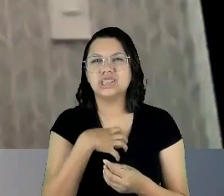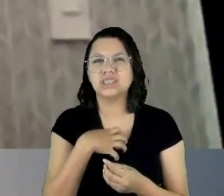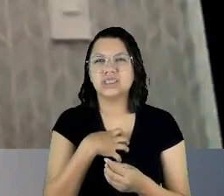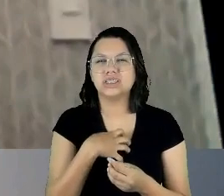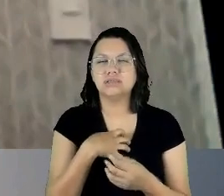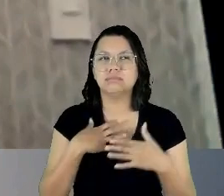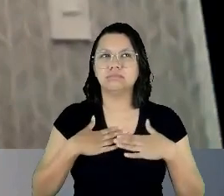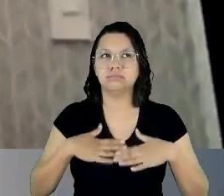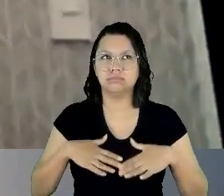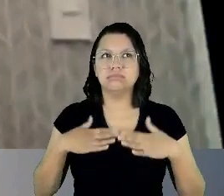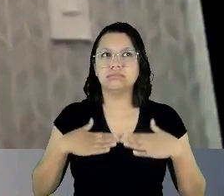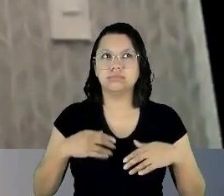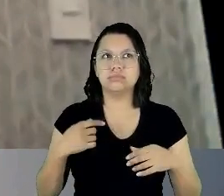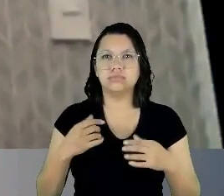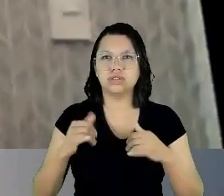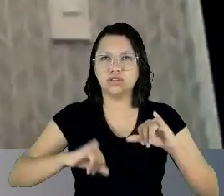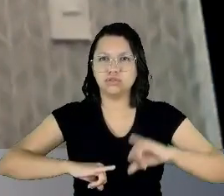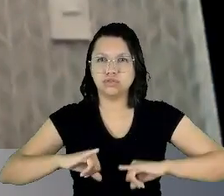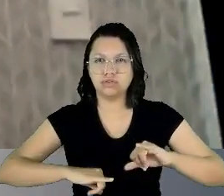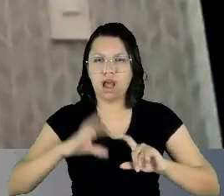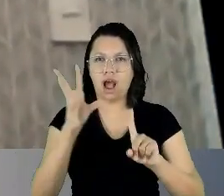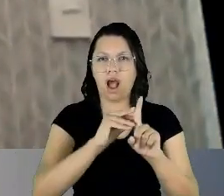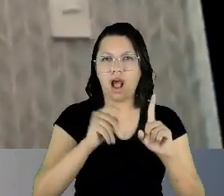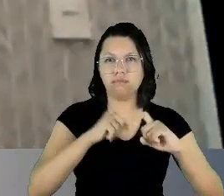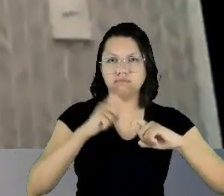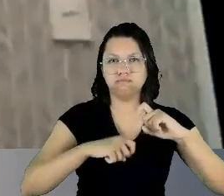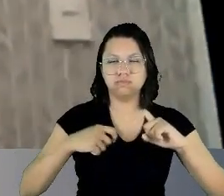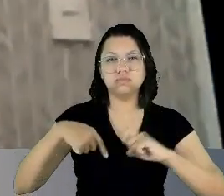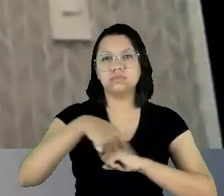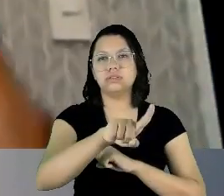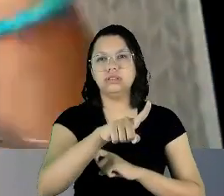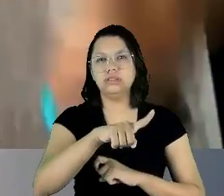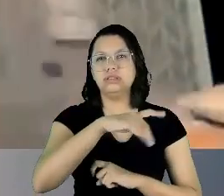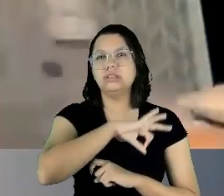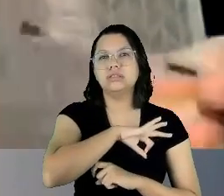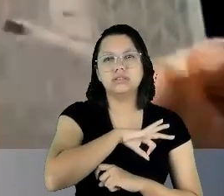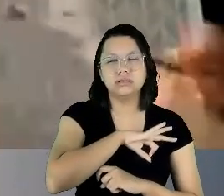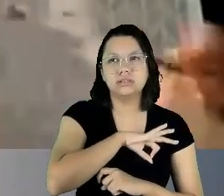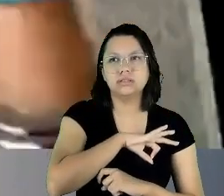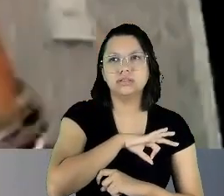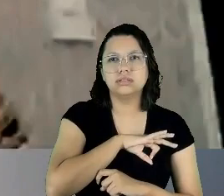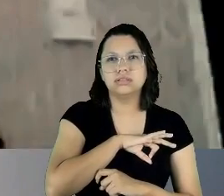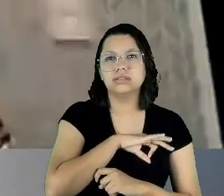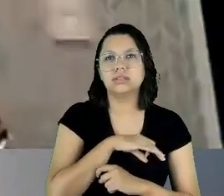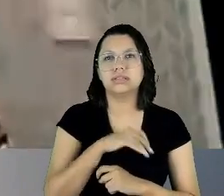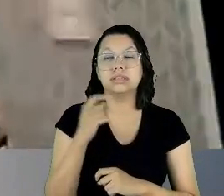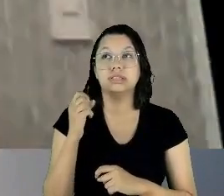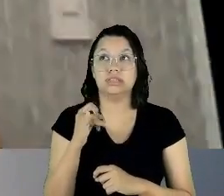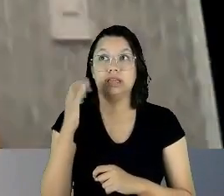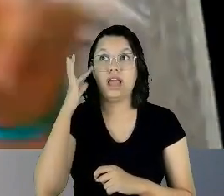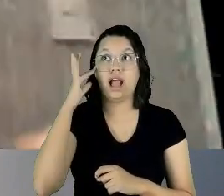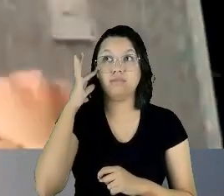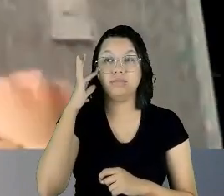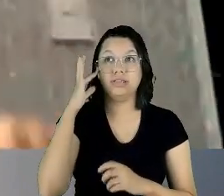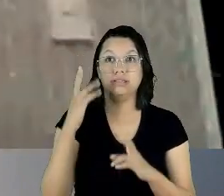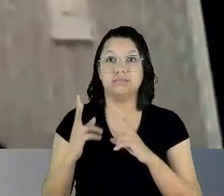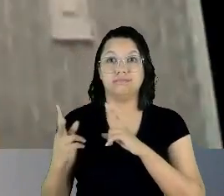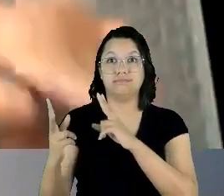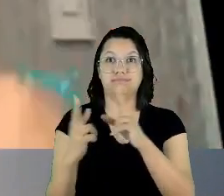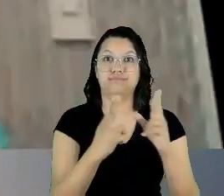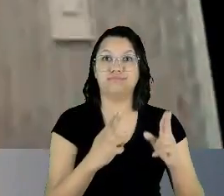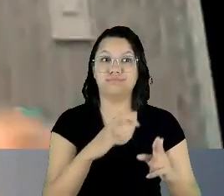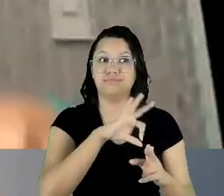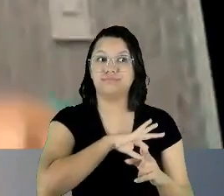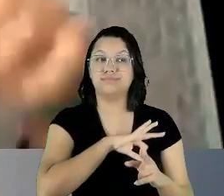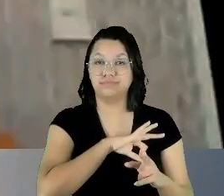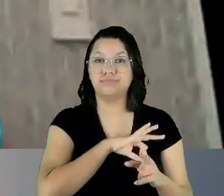sentir confortáveis em, sofrendo importunação sexual, irem até uma delegacia, sendo que na cabeça delas polícia é tudo igual,